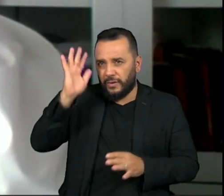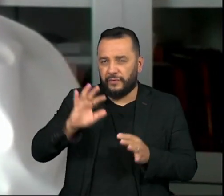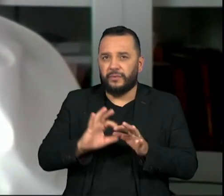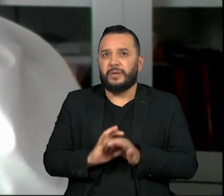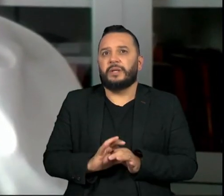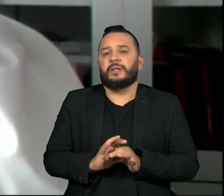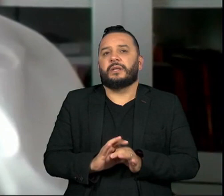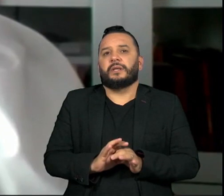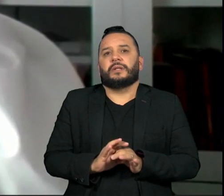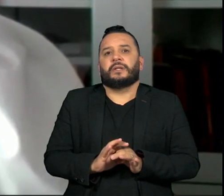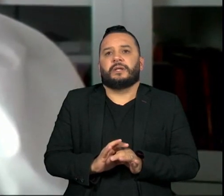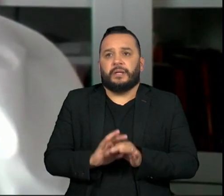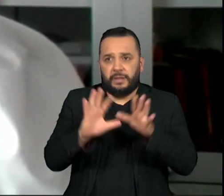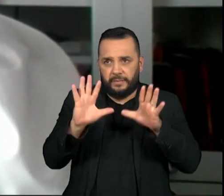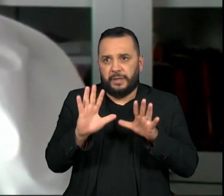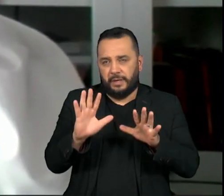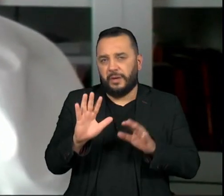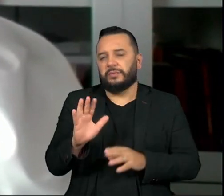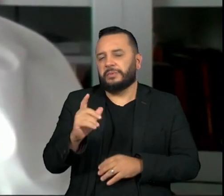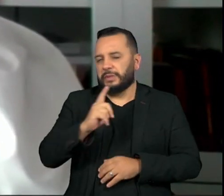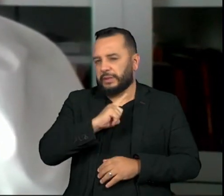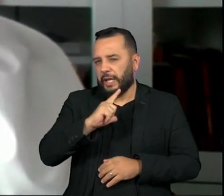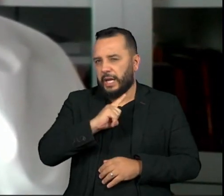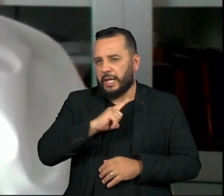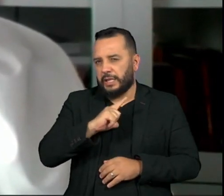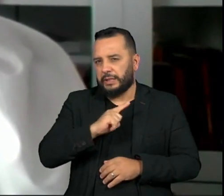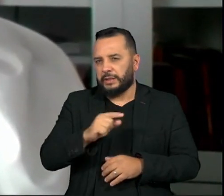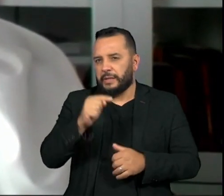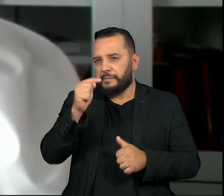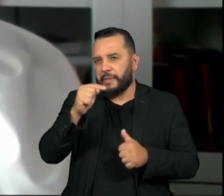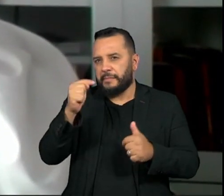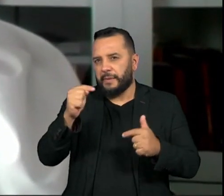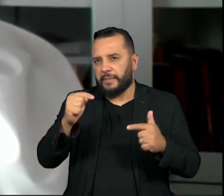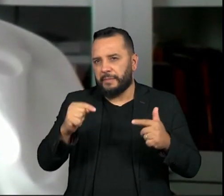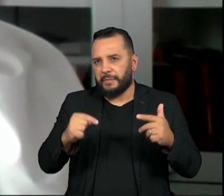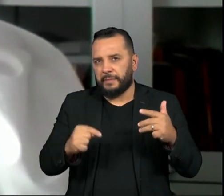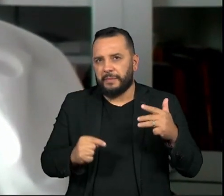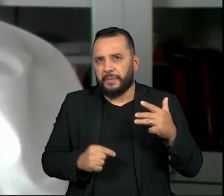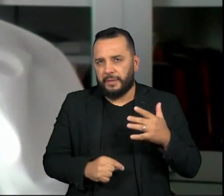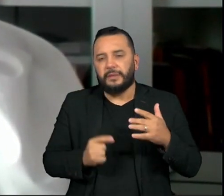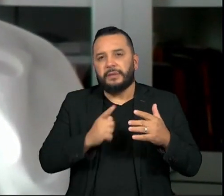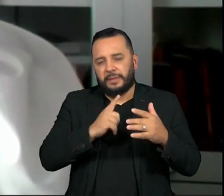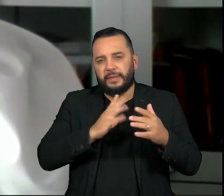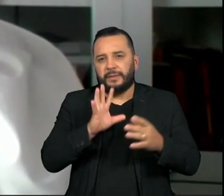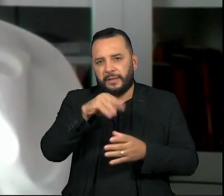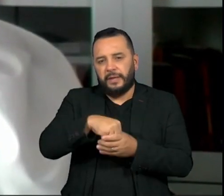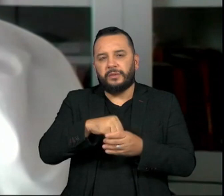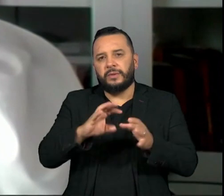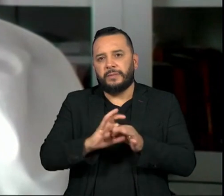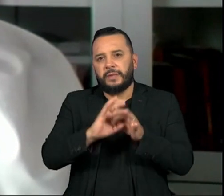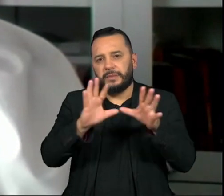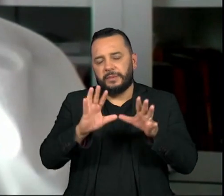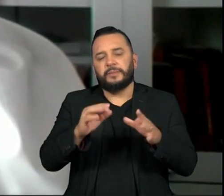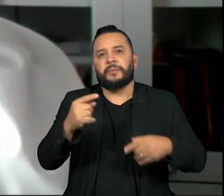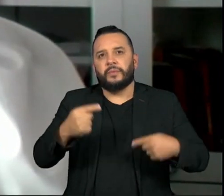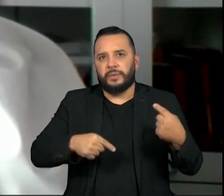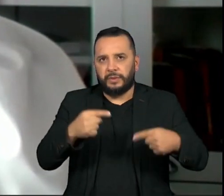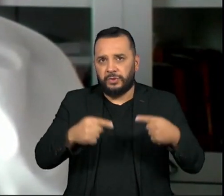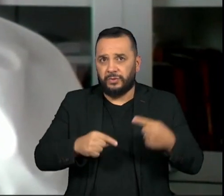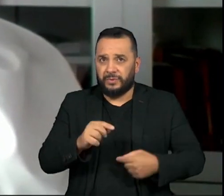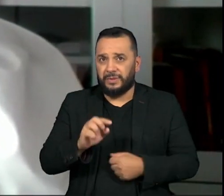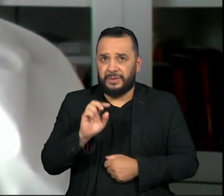existe também muitos instrumentos emancipatórios dentro do liberalismo político, que é o Ronald Dworkin.